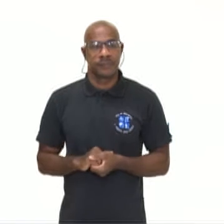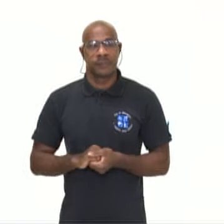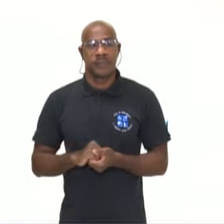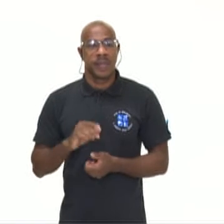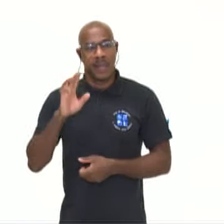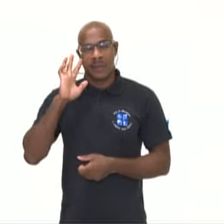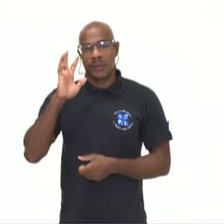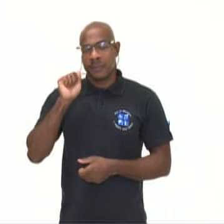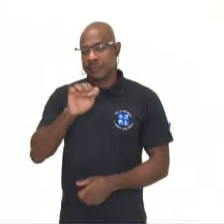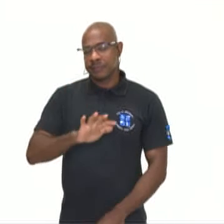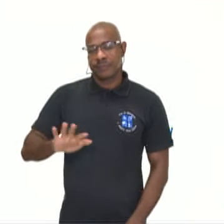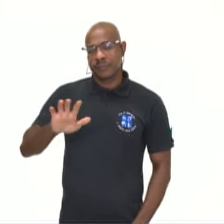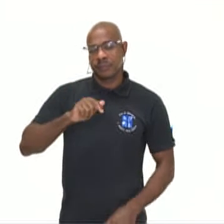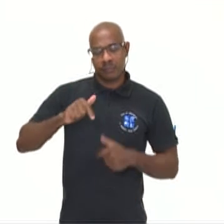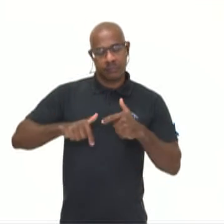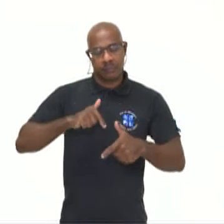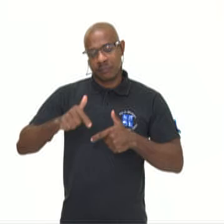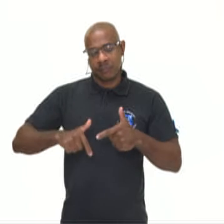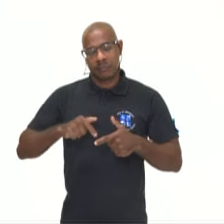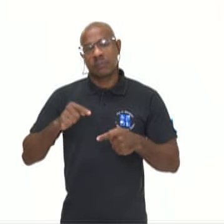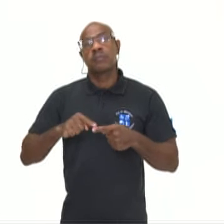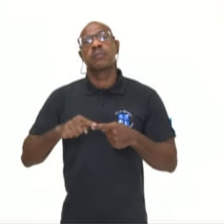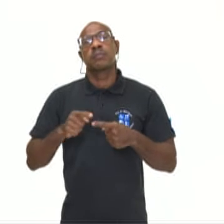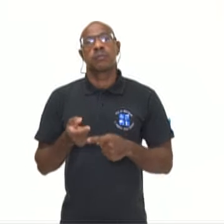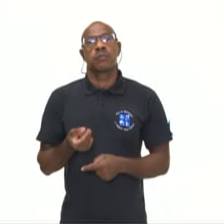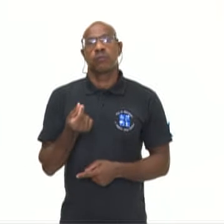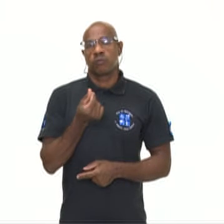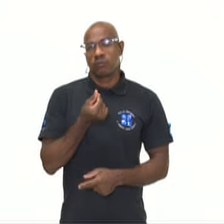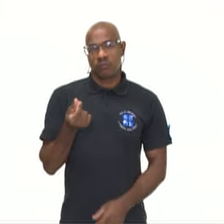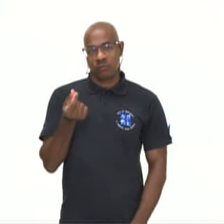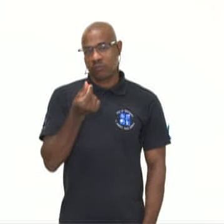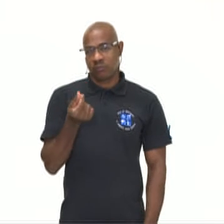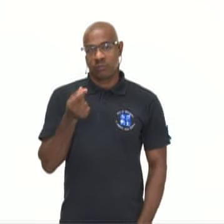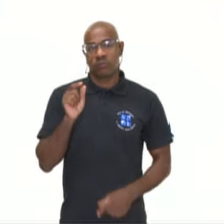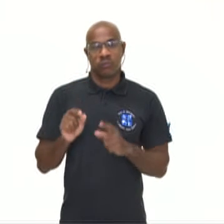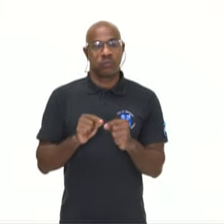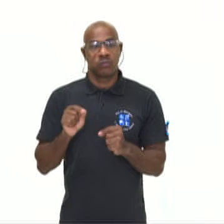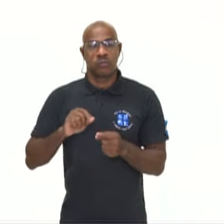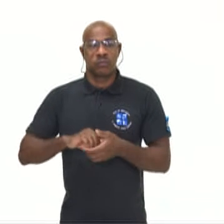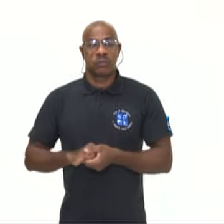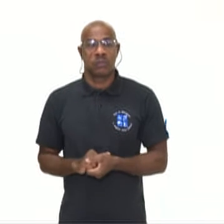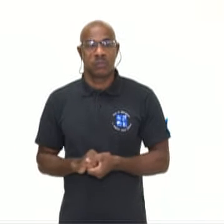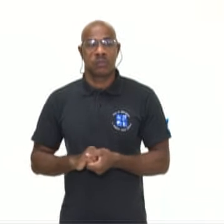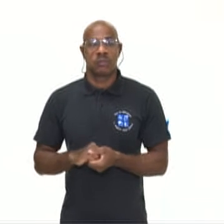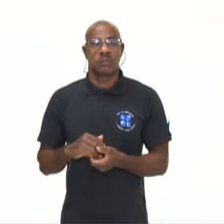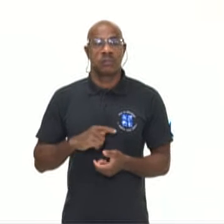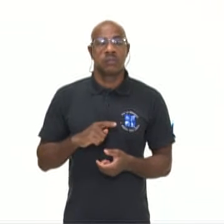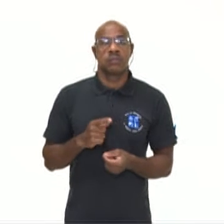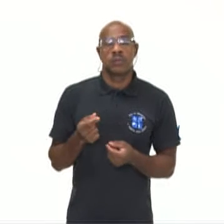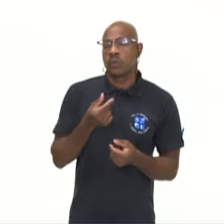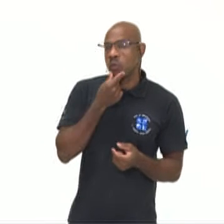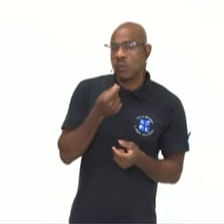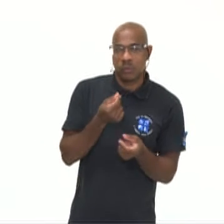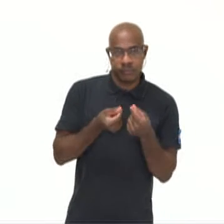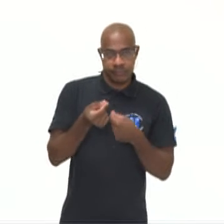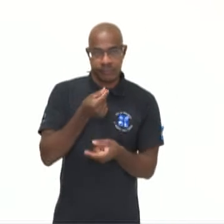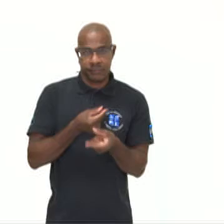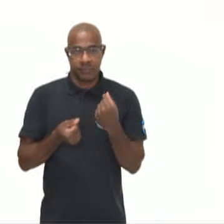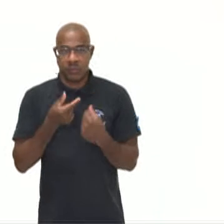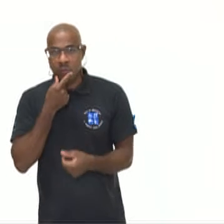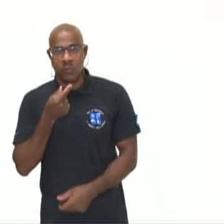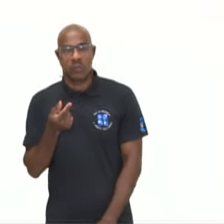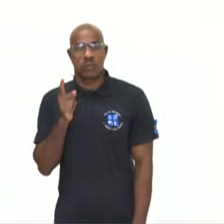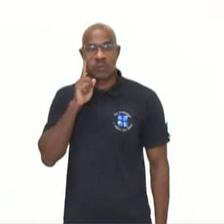teoria geral do emprego, do juro e da moeda. Livro esse publicado pelo economista britânico